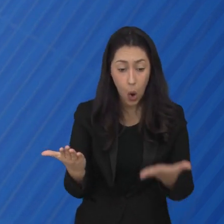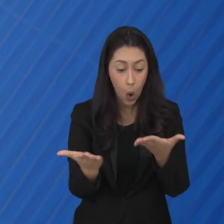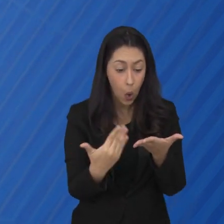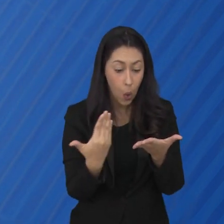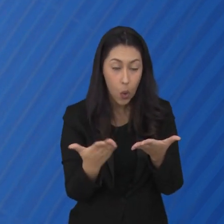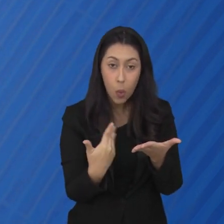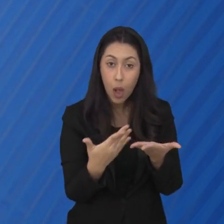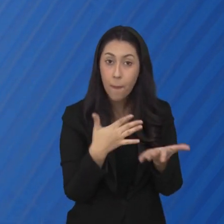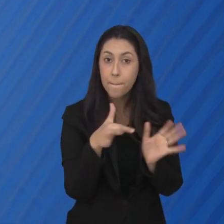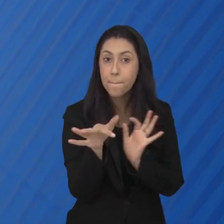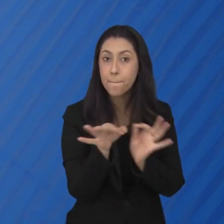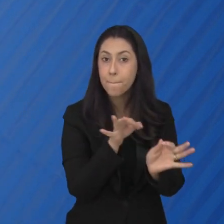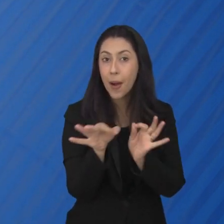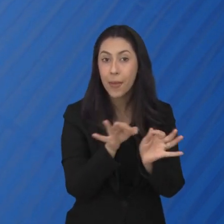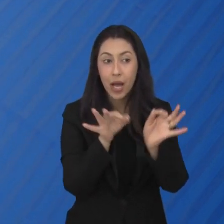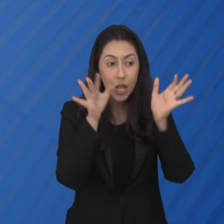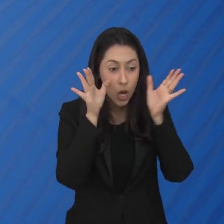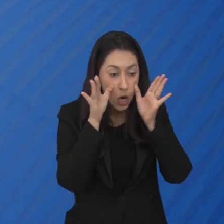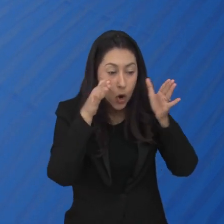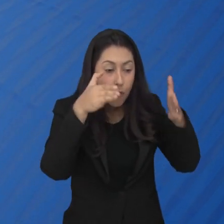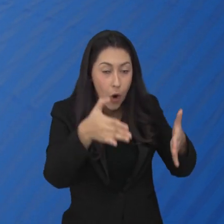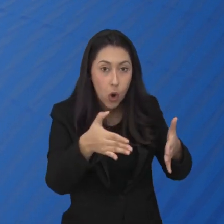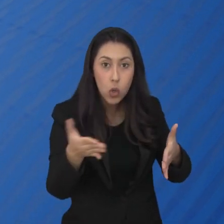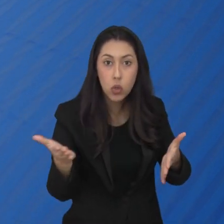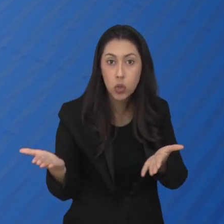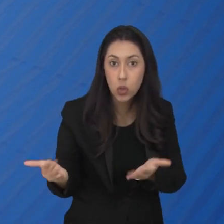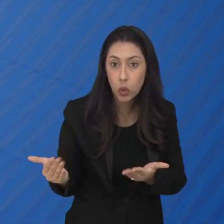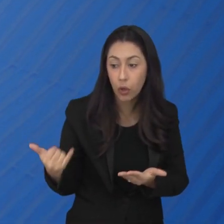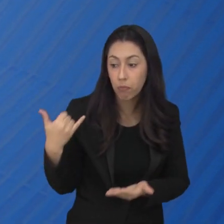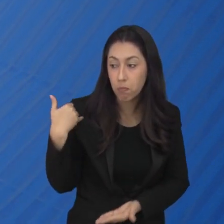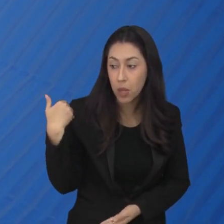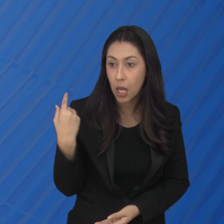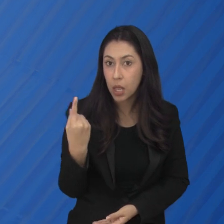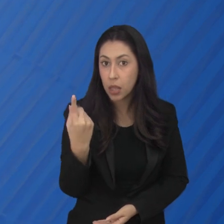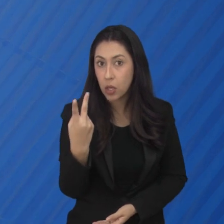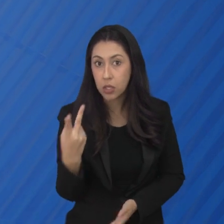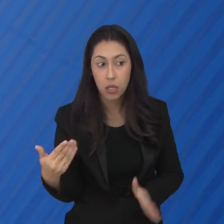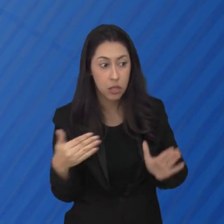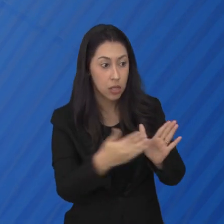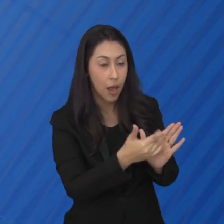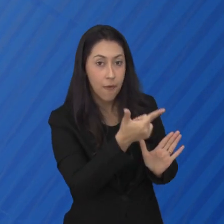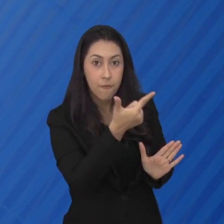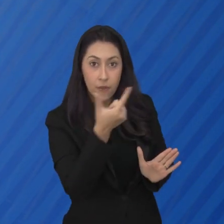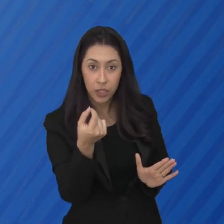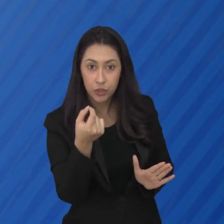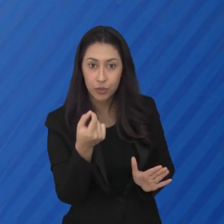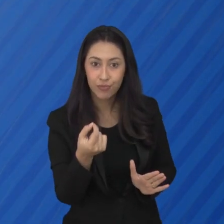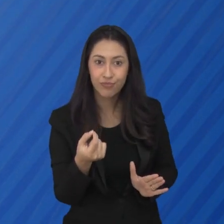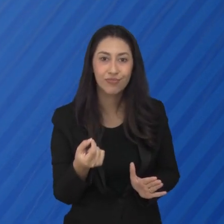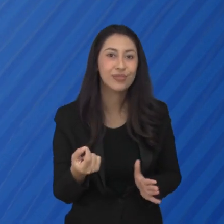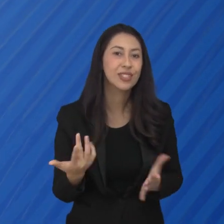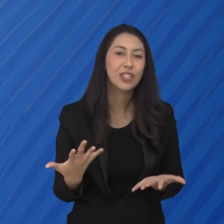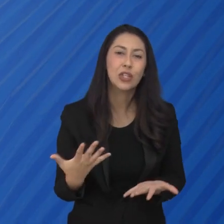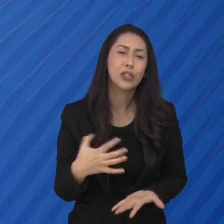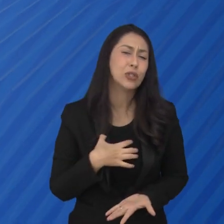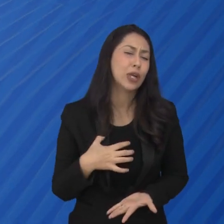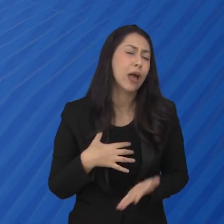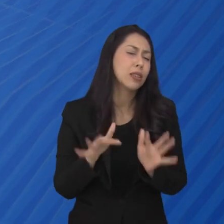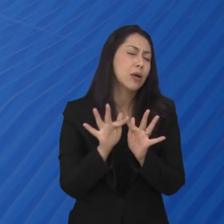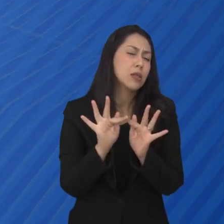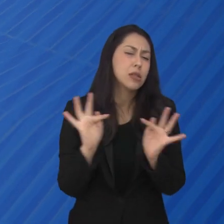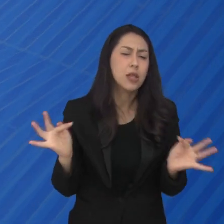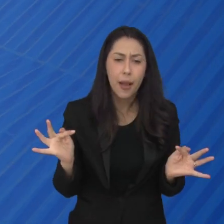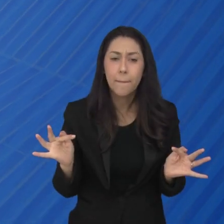elaborado especialmente para levar conhecimento aos jovens de 12 a 15 anos. Com uma linguagem simplificada, ele permite que o